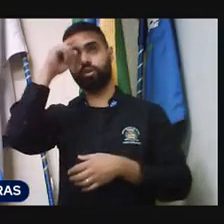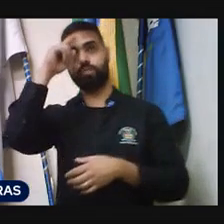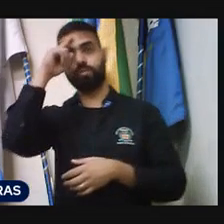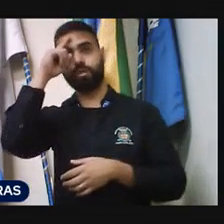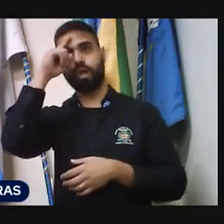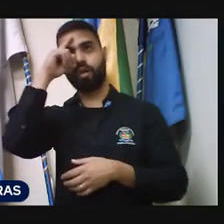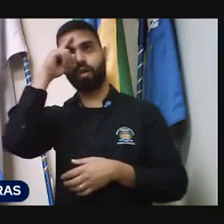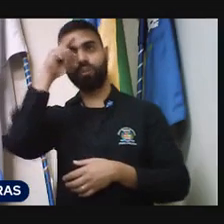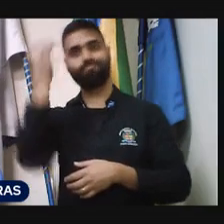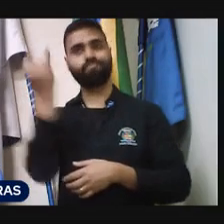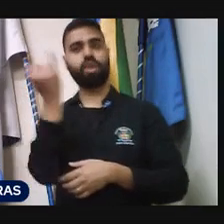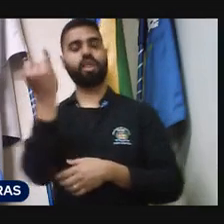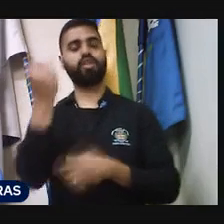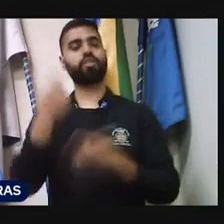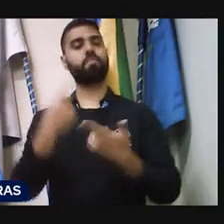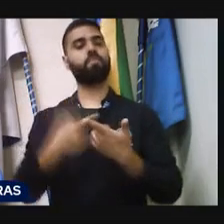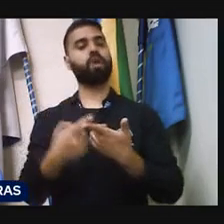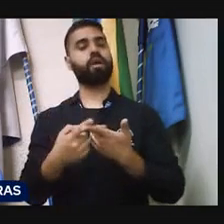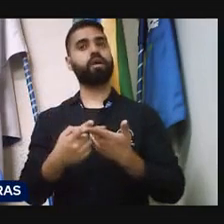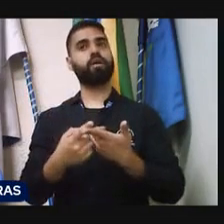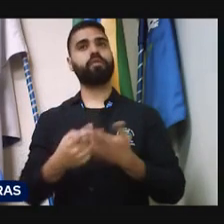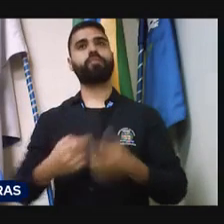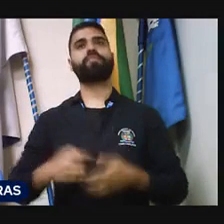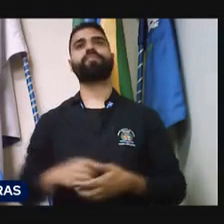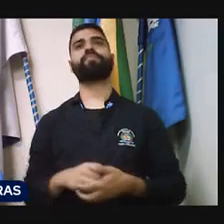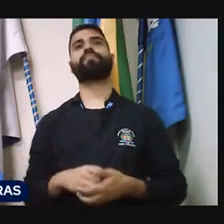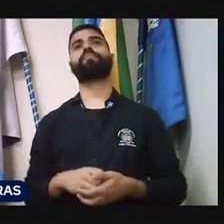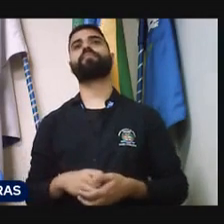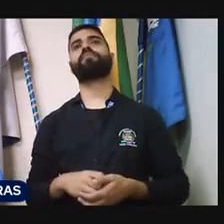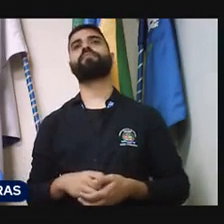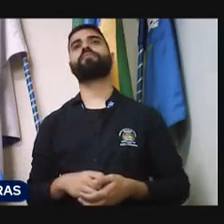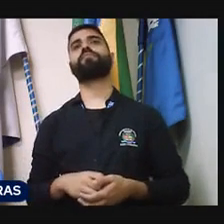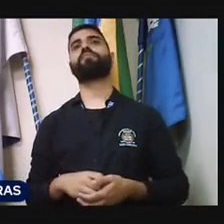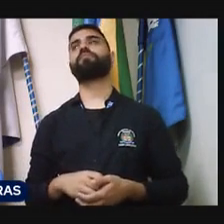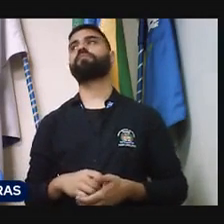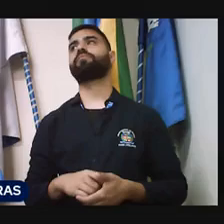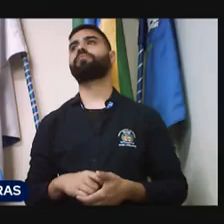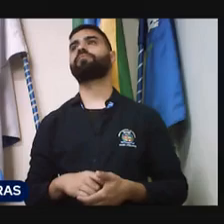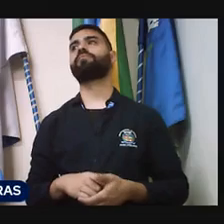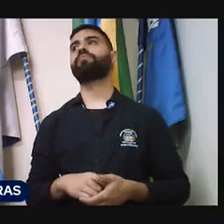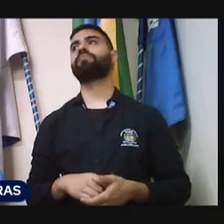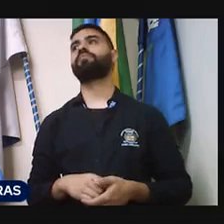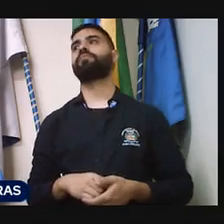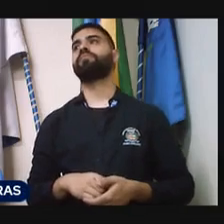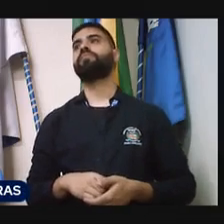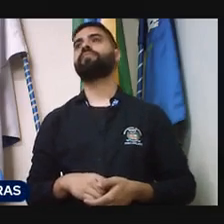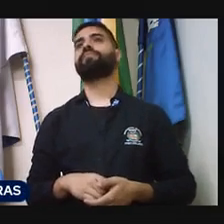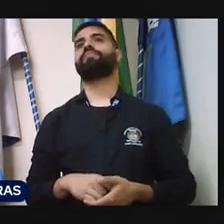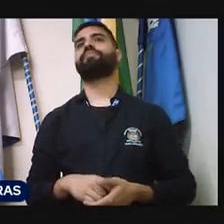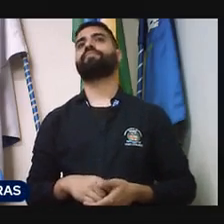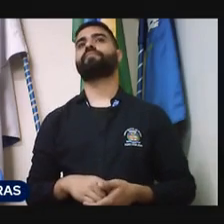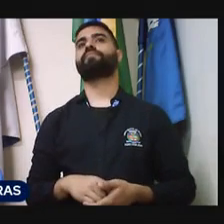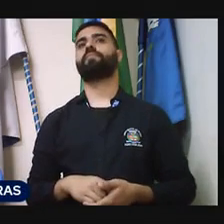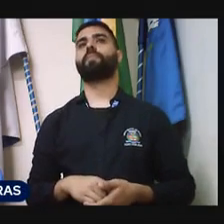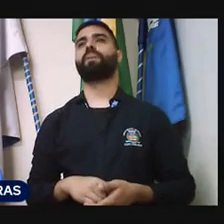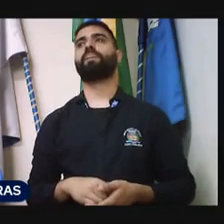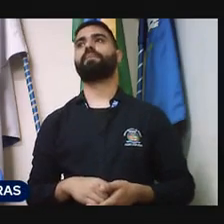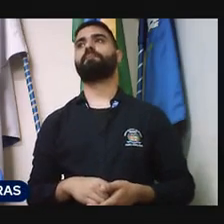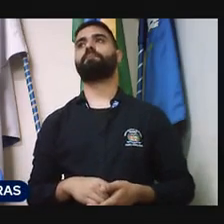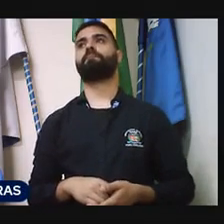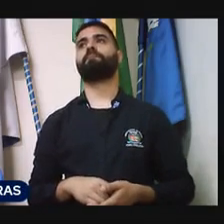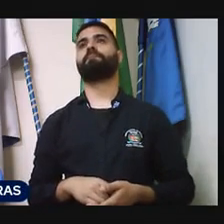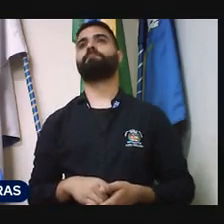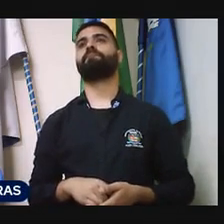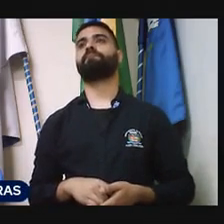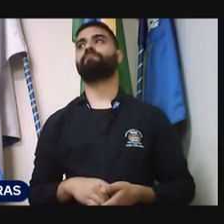Baluarte por quê Porque ele trata e com toda justiça que tem que ser feito